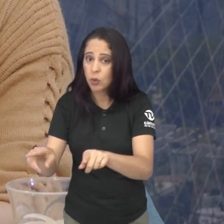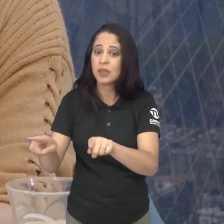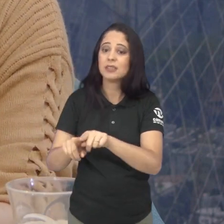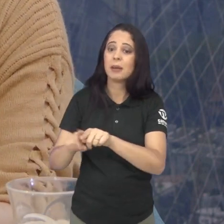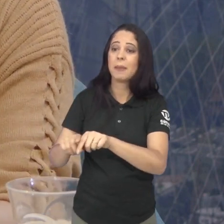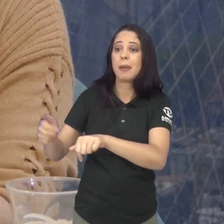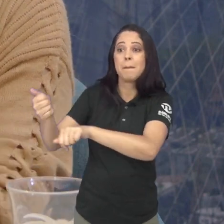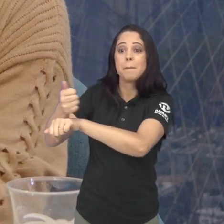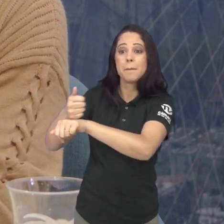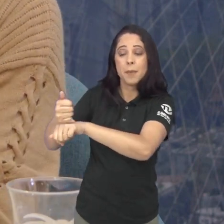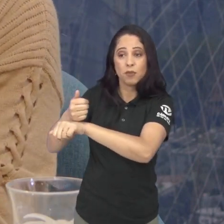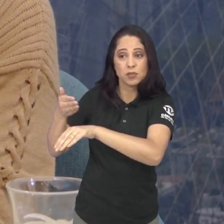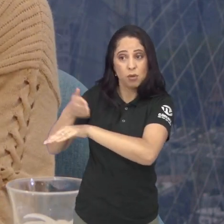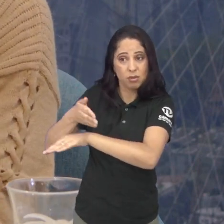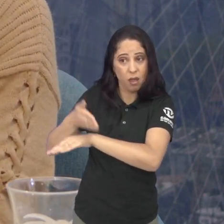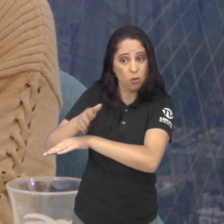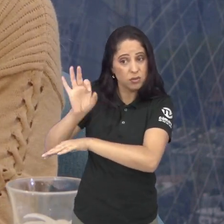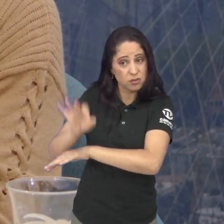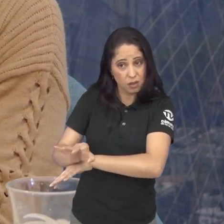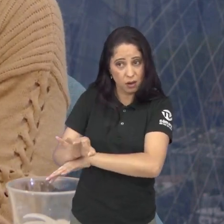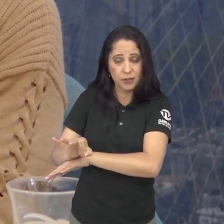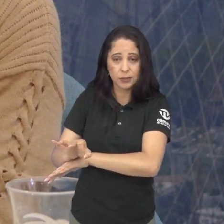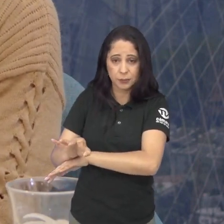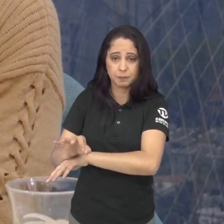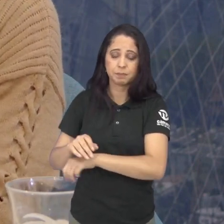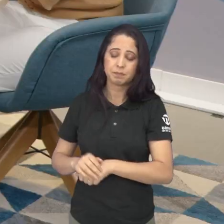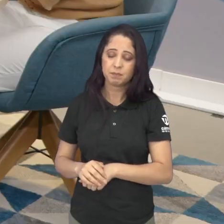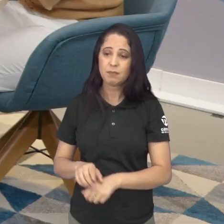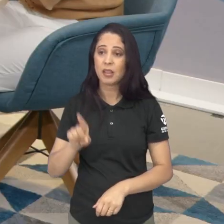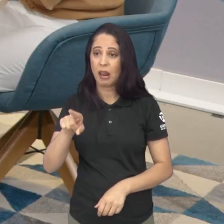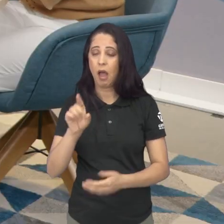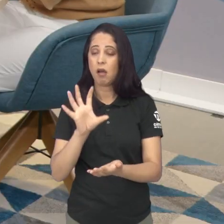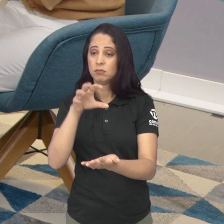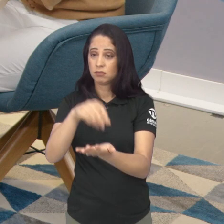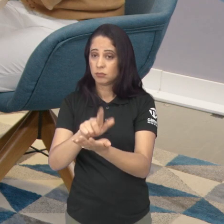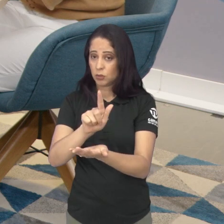capacitar profissional, porque o Gaia também, né? O Gaia também,